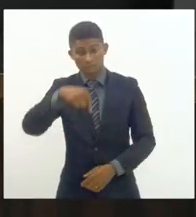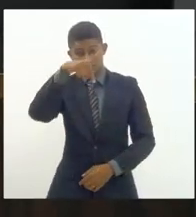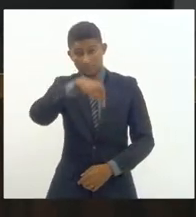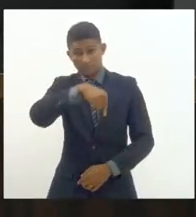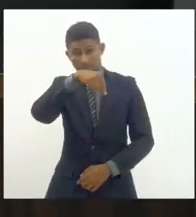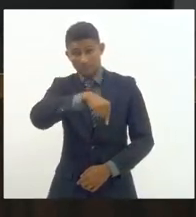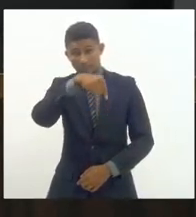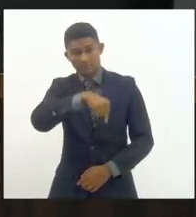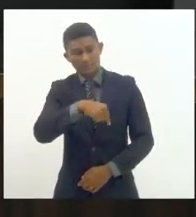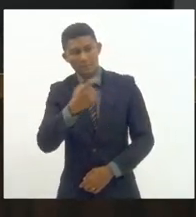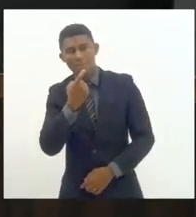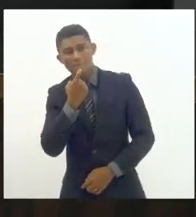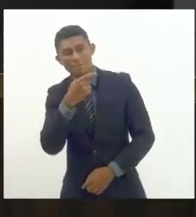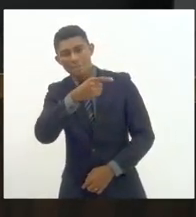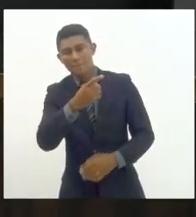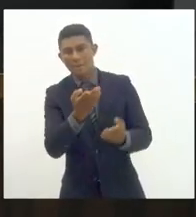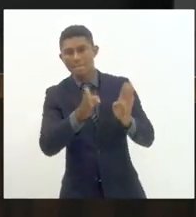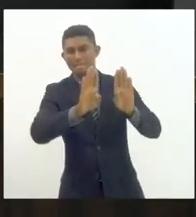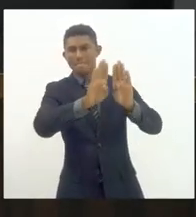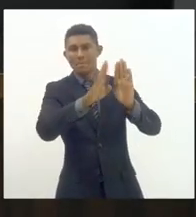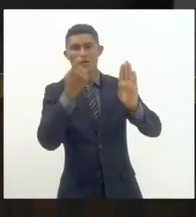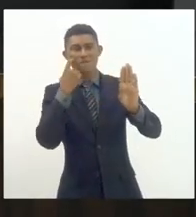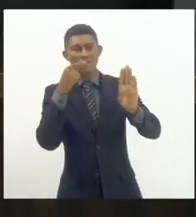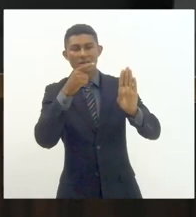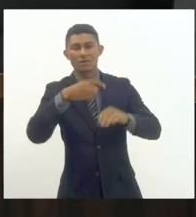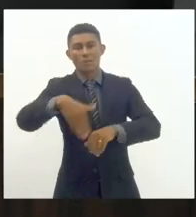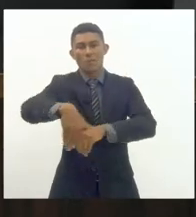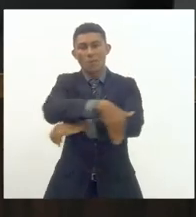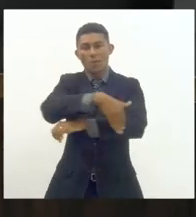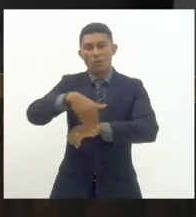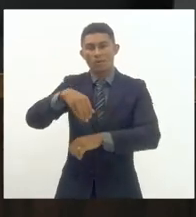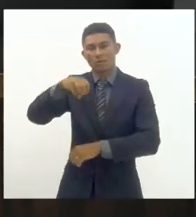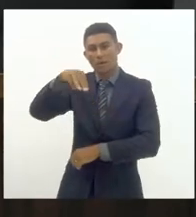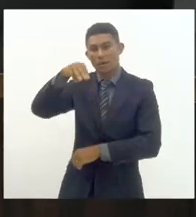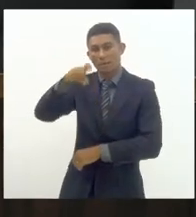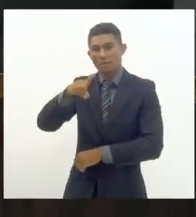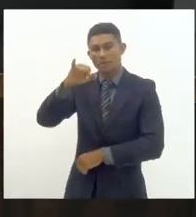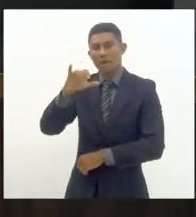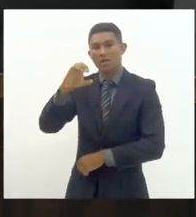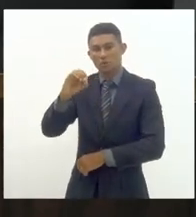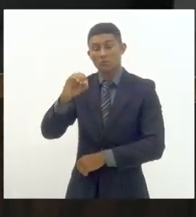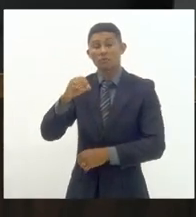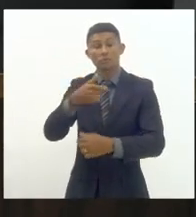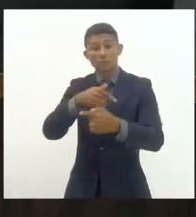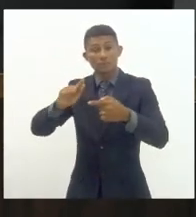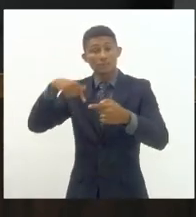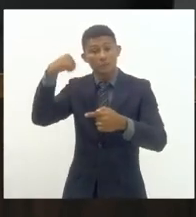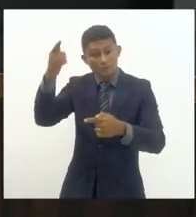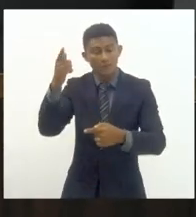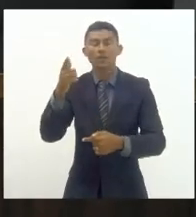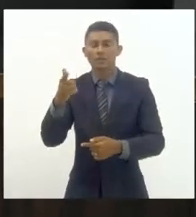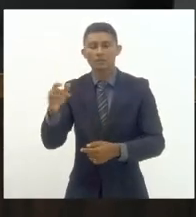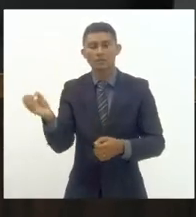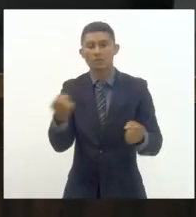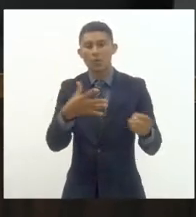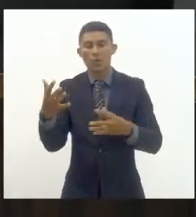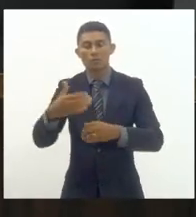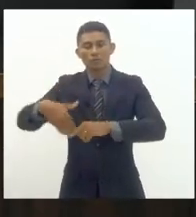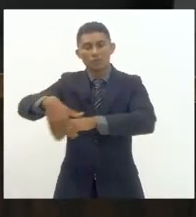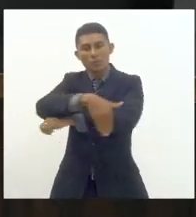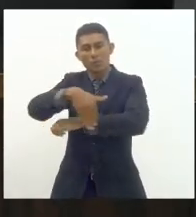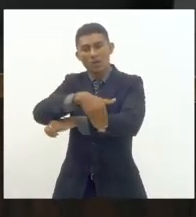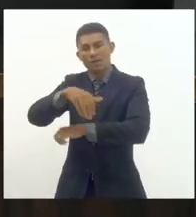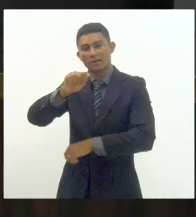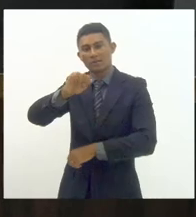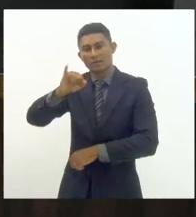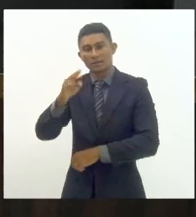entrada da Rua México. E na próxima semana teremos outros painéis na Rua da Ajuda